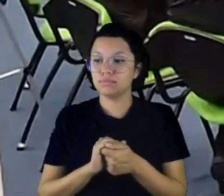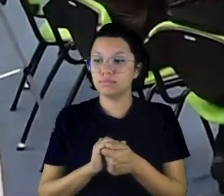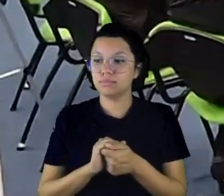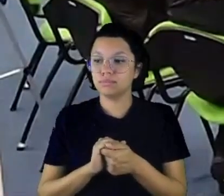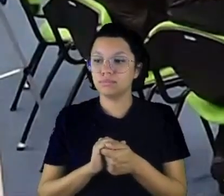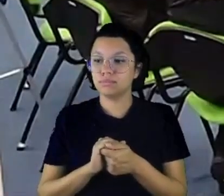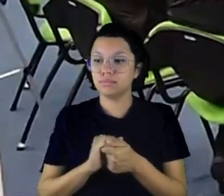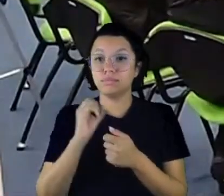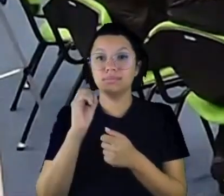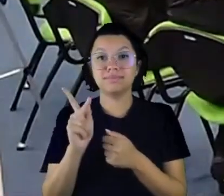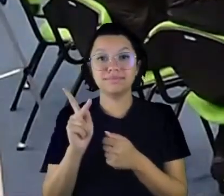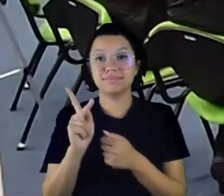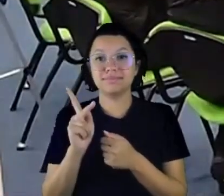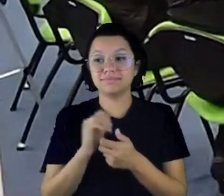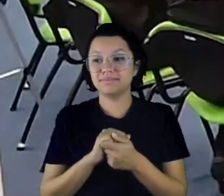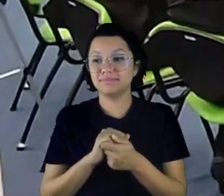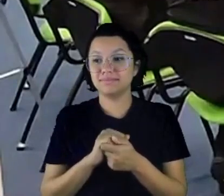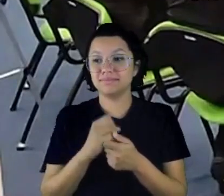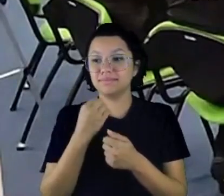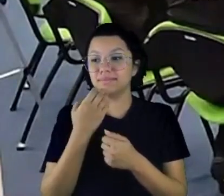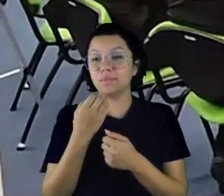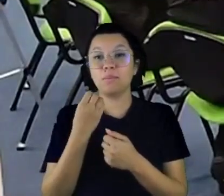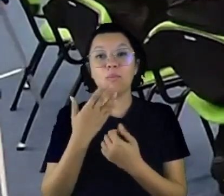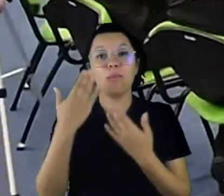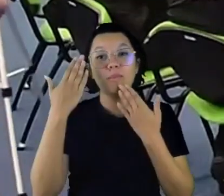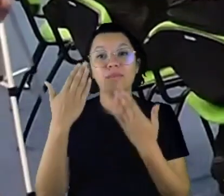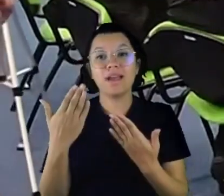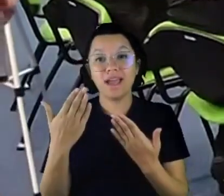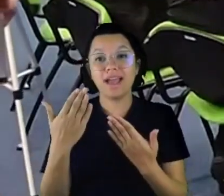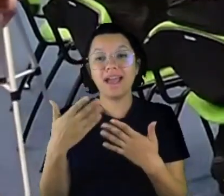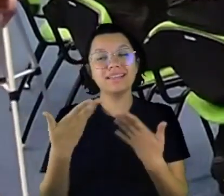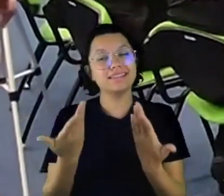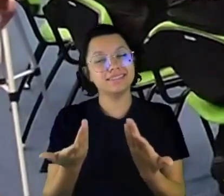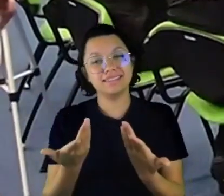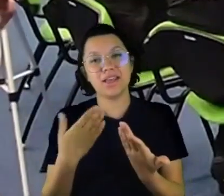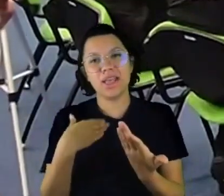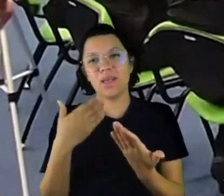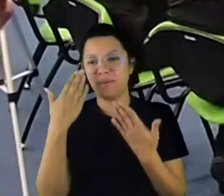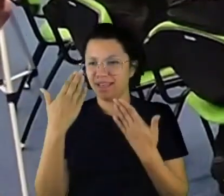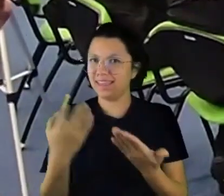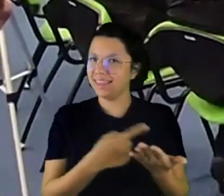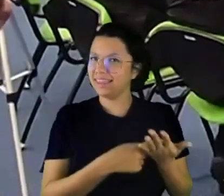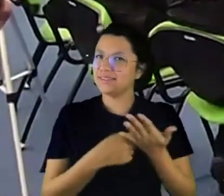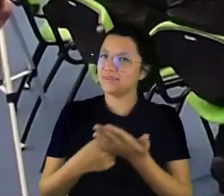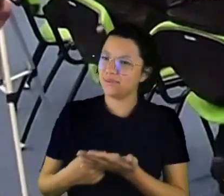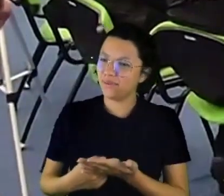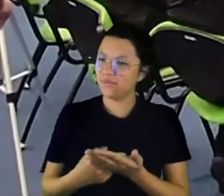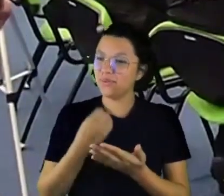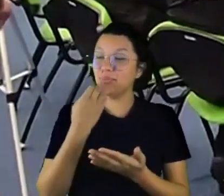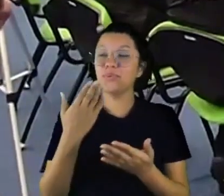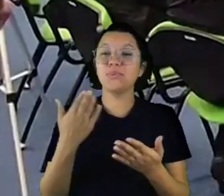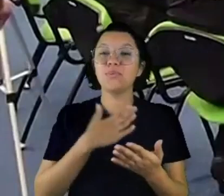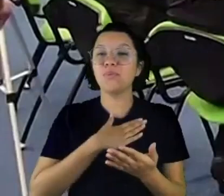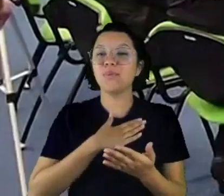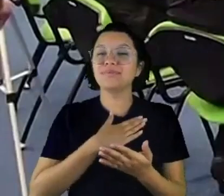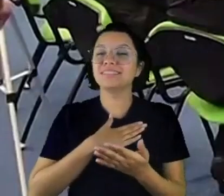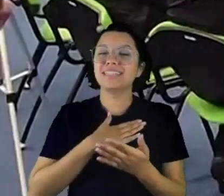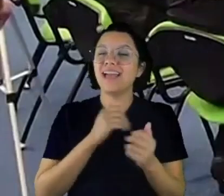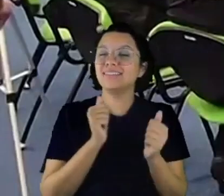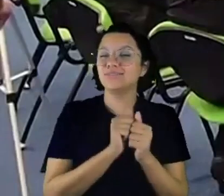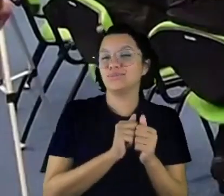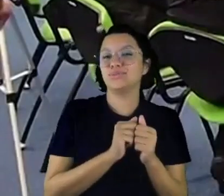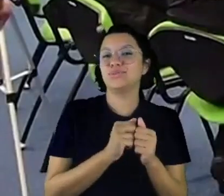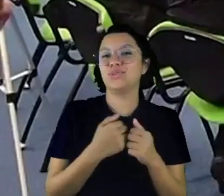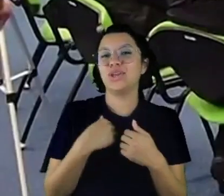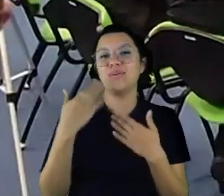Ok? Bom, então, obrigada, então, para... Eu que agradeço o Luziane. convite. Foi muito bom estar Obrigada. com vocês. Eu que agradeço. Foi